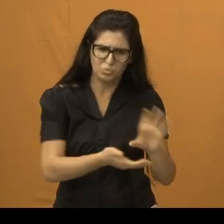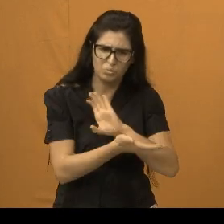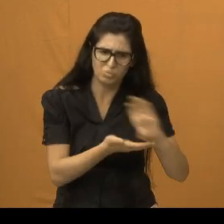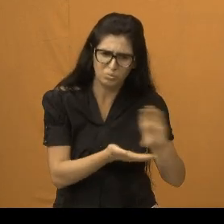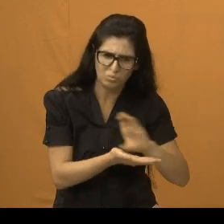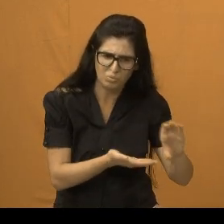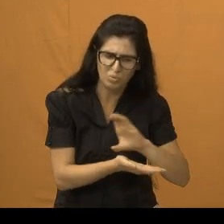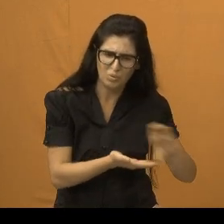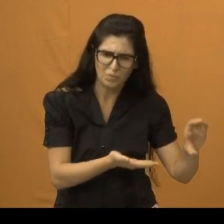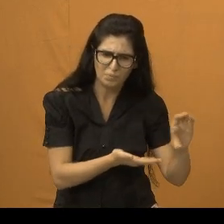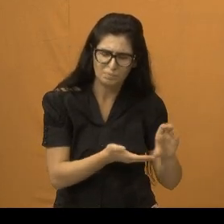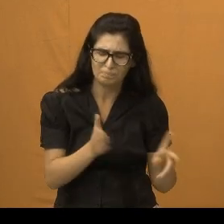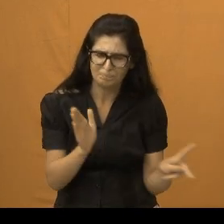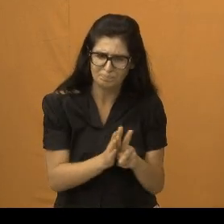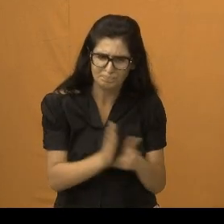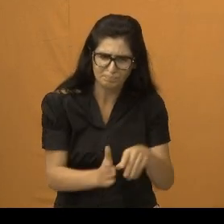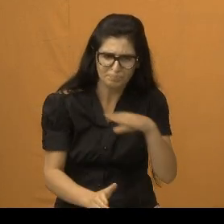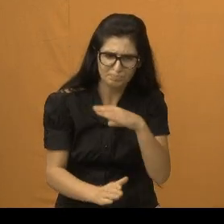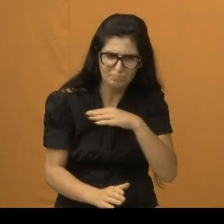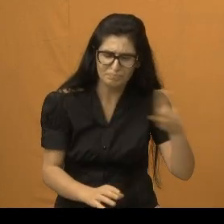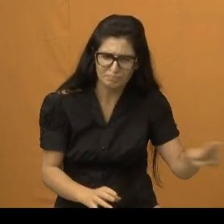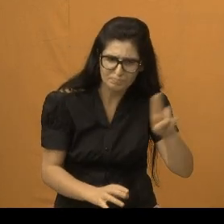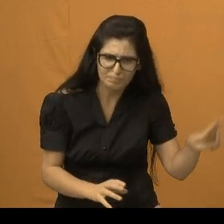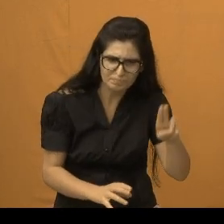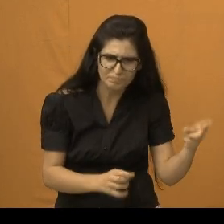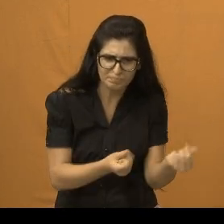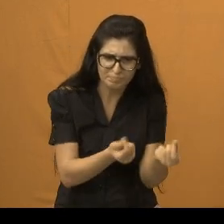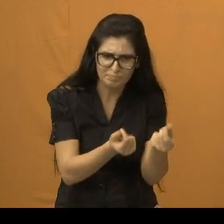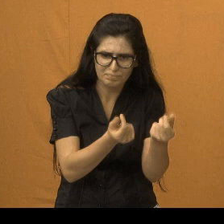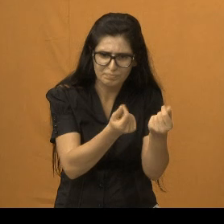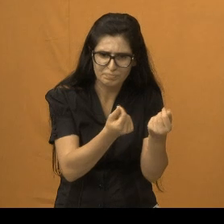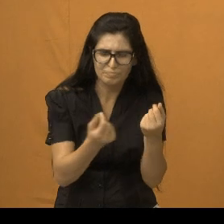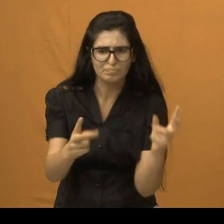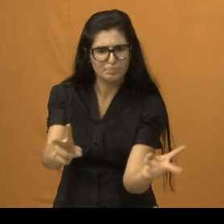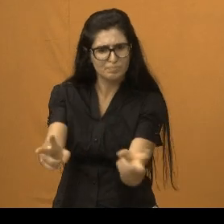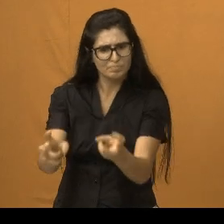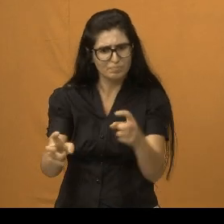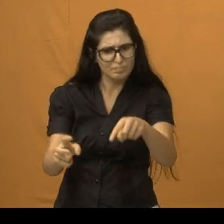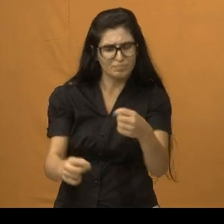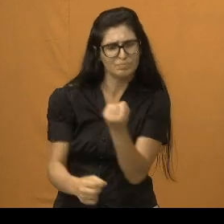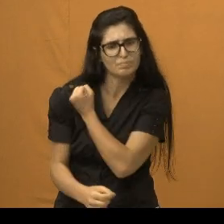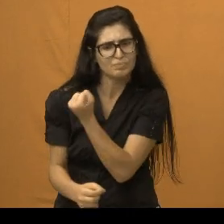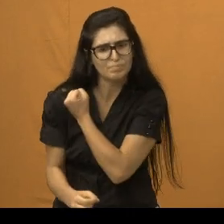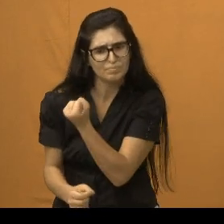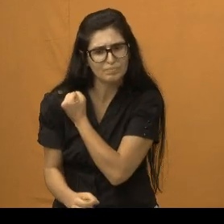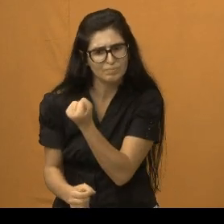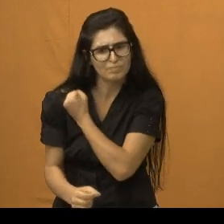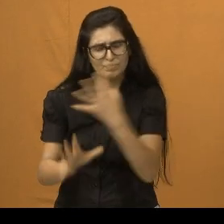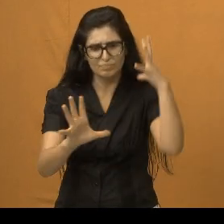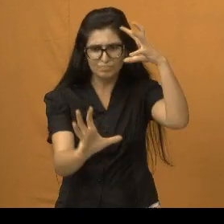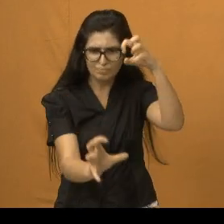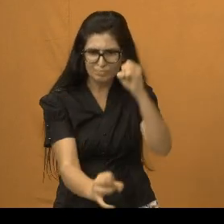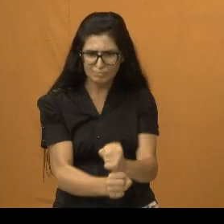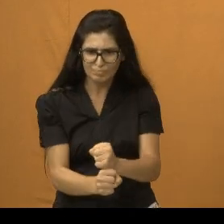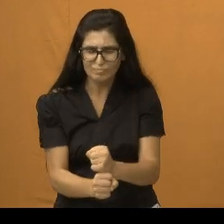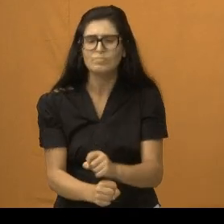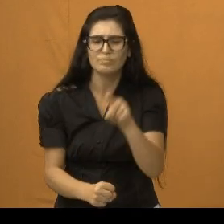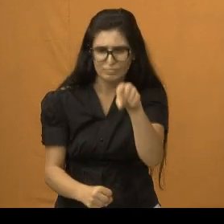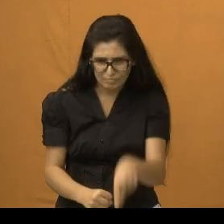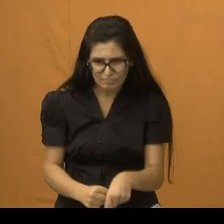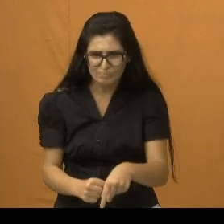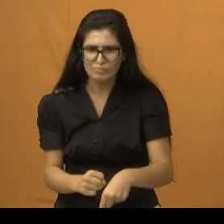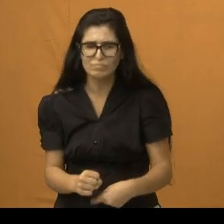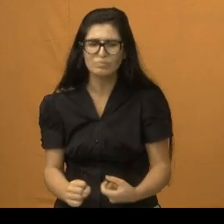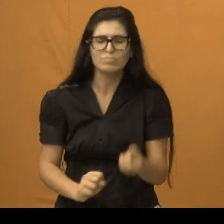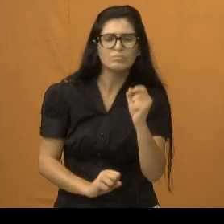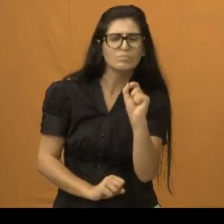corrente líquida, aquele valor lá no inicial, ele se chega naquele valor através dessas contas, que é a